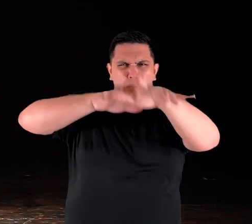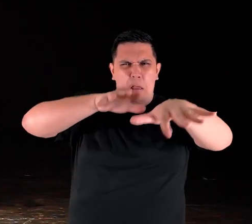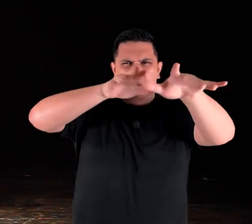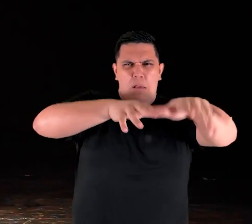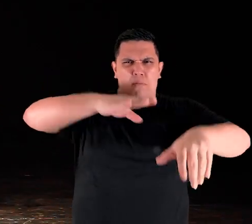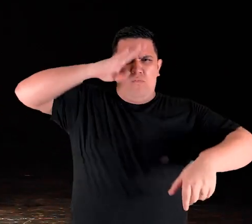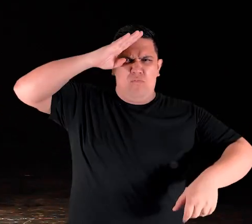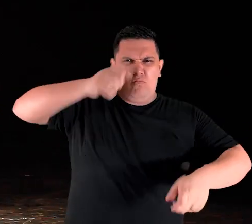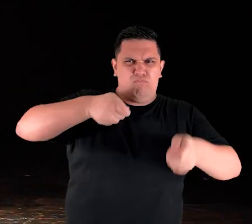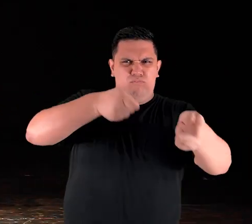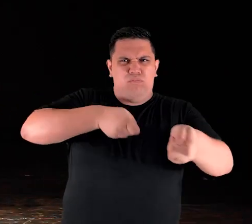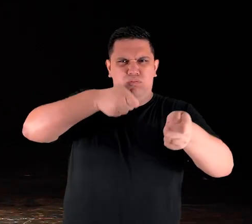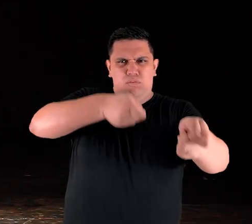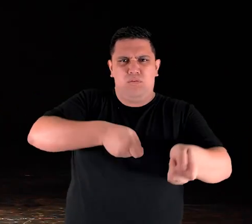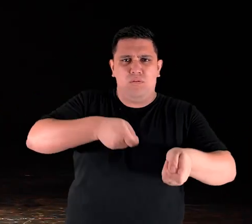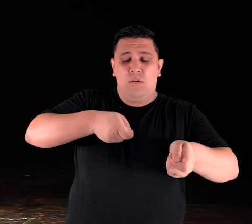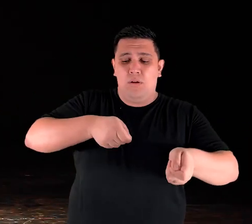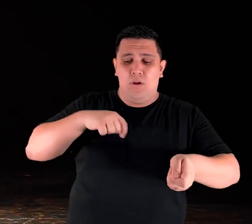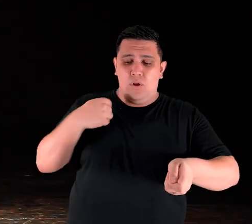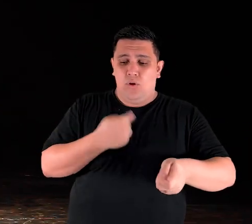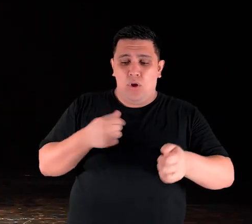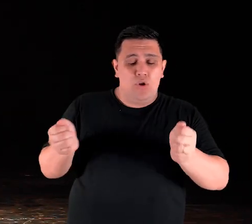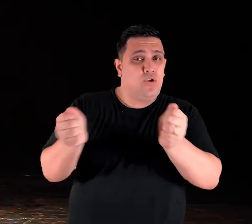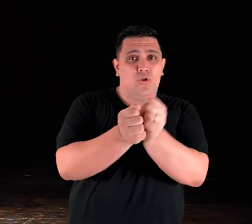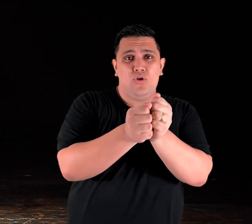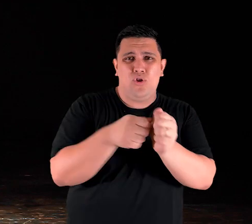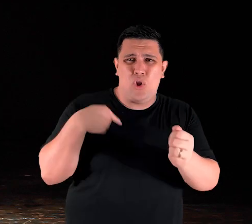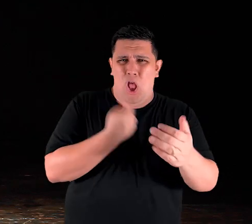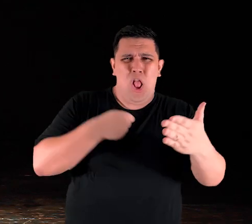nos perseguiram, nós lutamos.